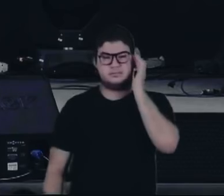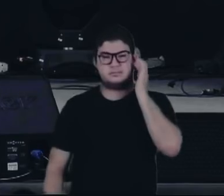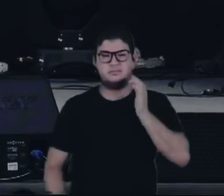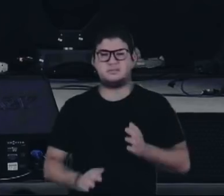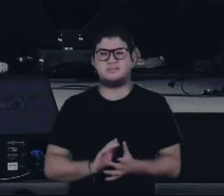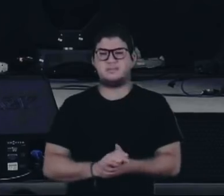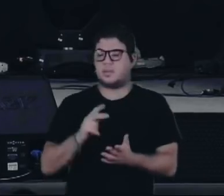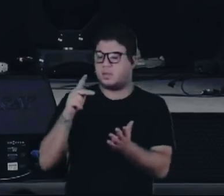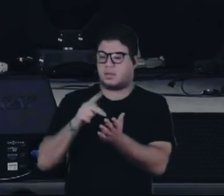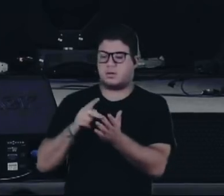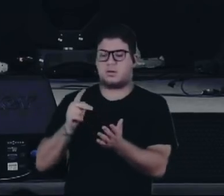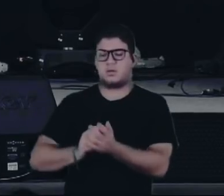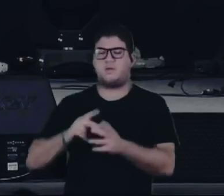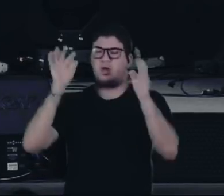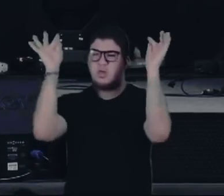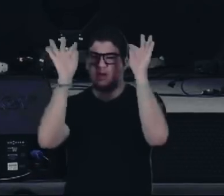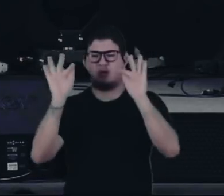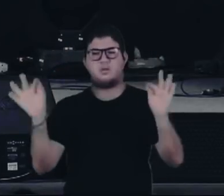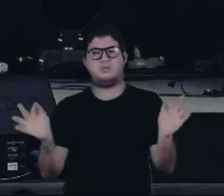ser verdadeiramente feliz.